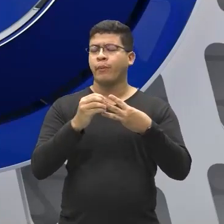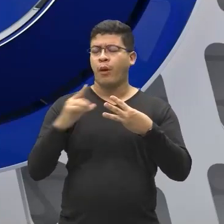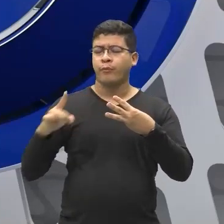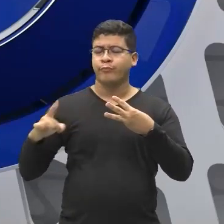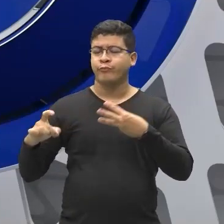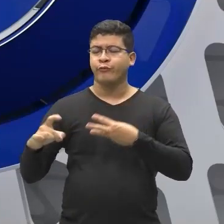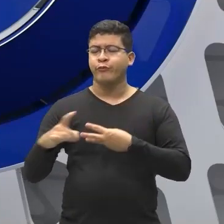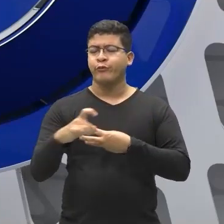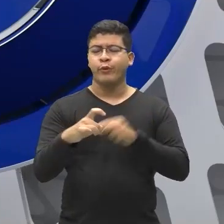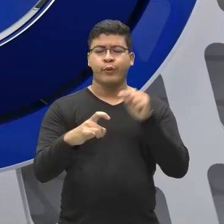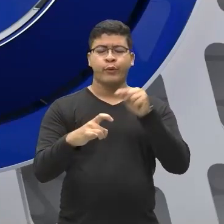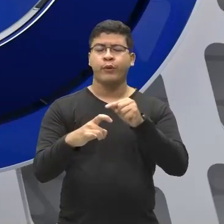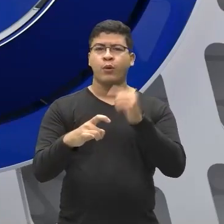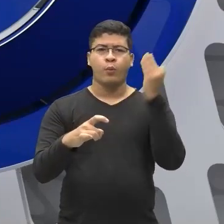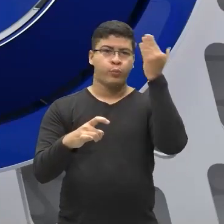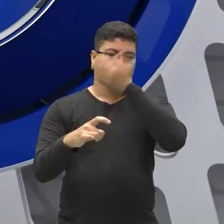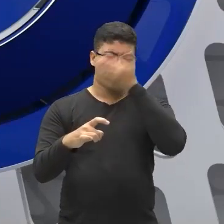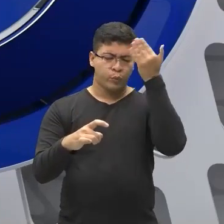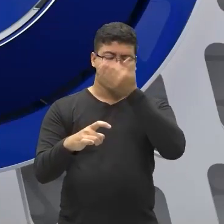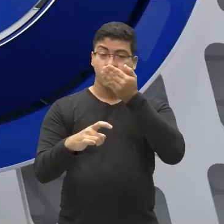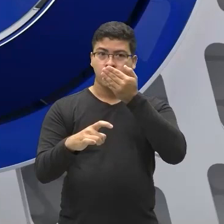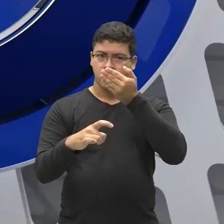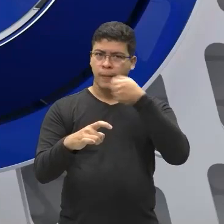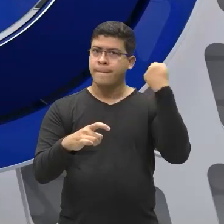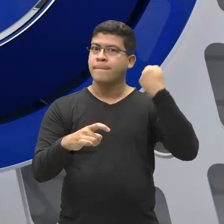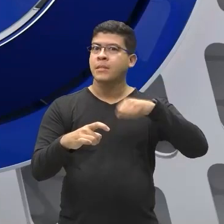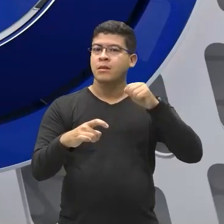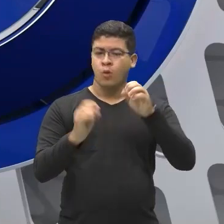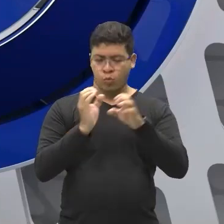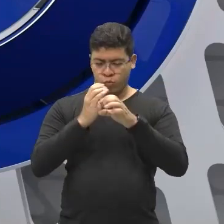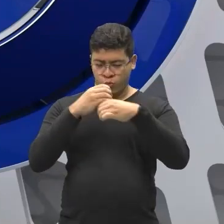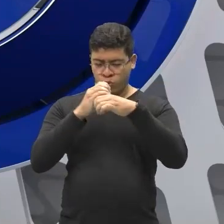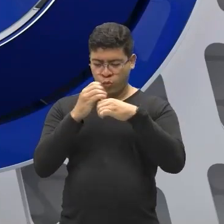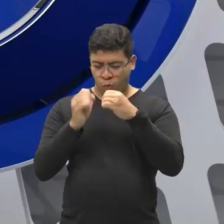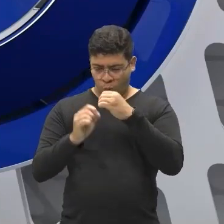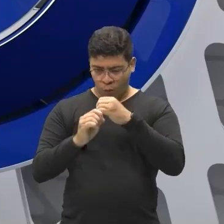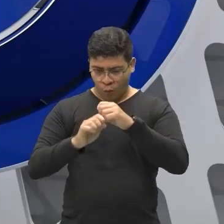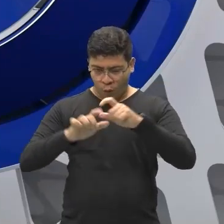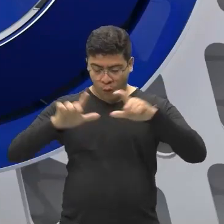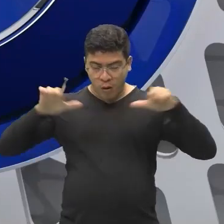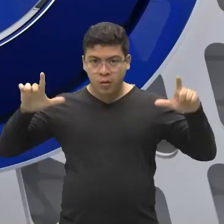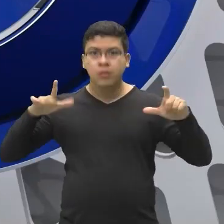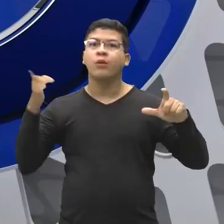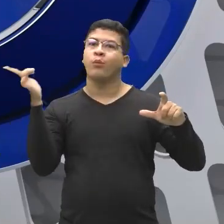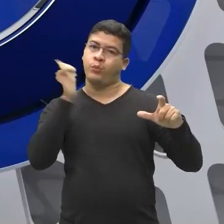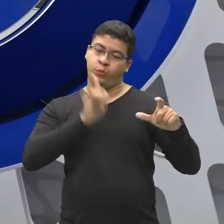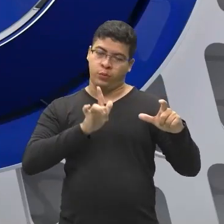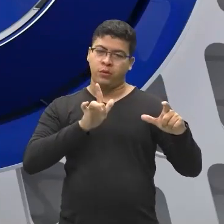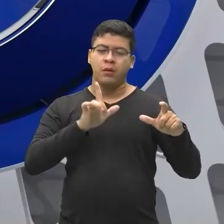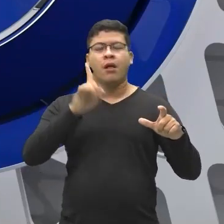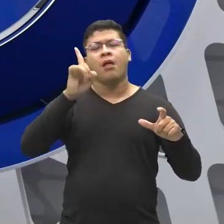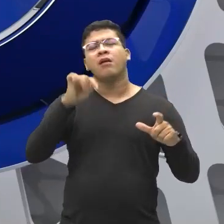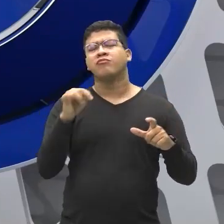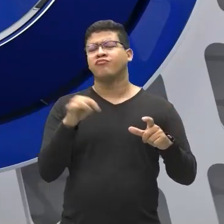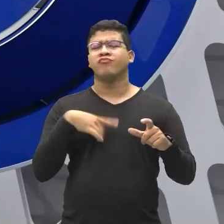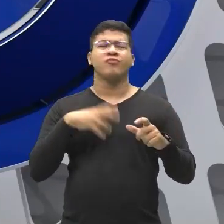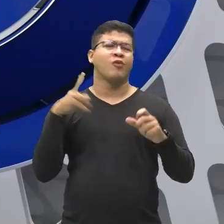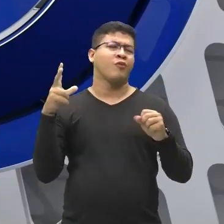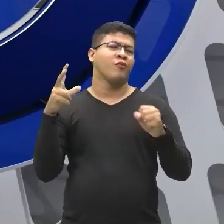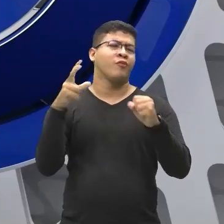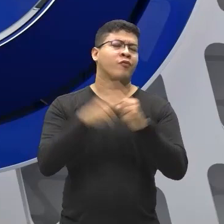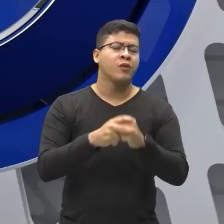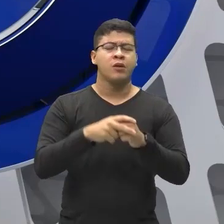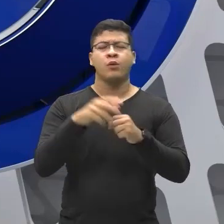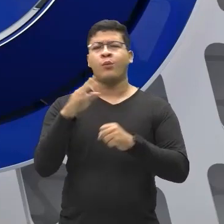que a gente não consegue enxergar, que são o quê? São bactérias, são vírus, são fungos, que podem estar presentes